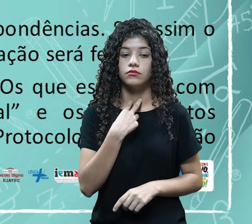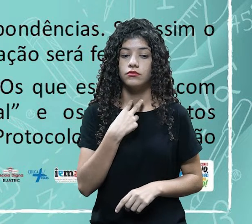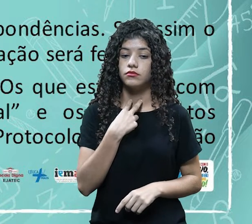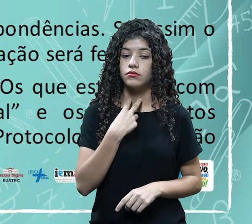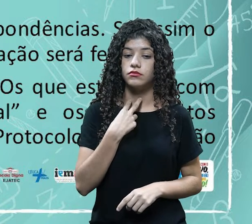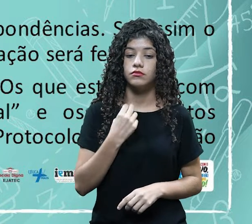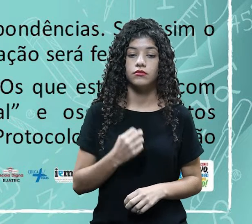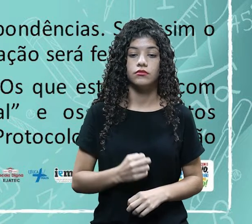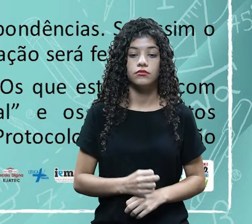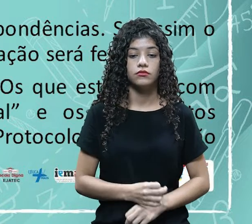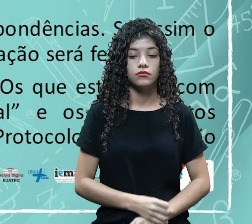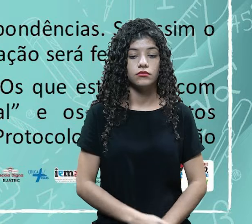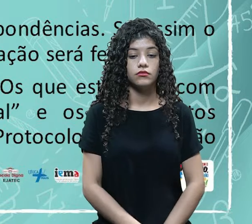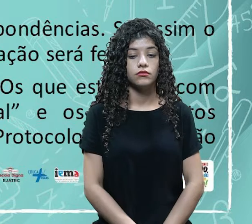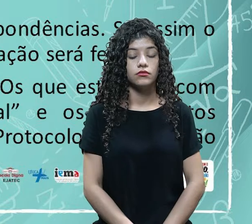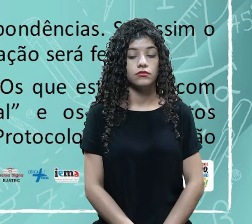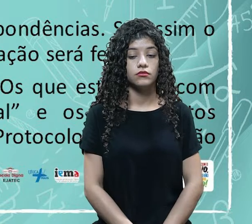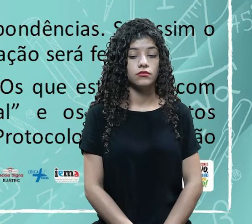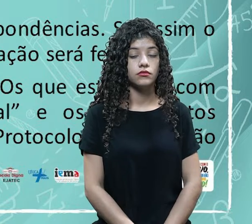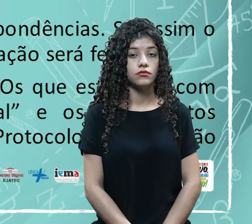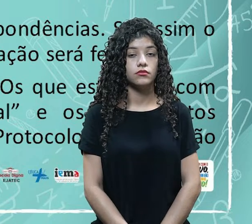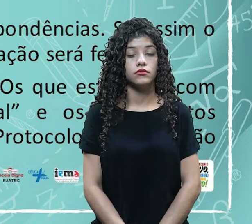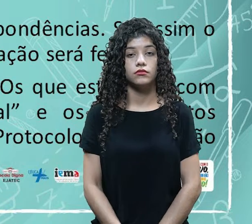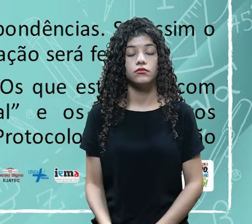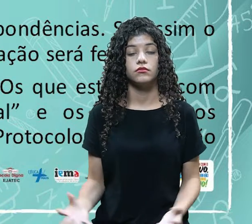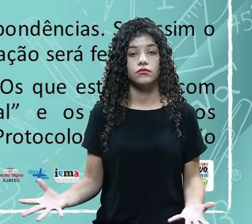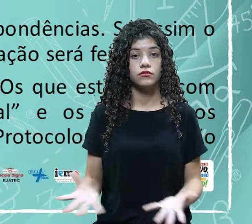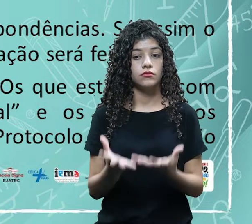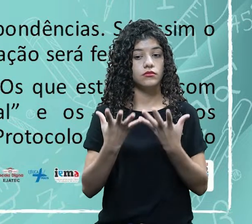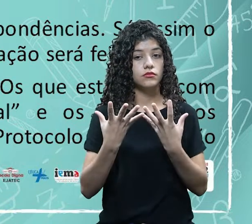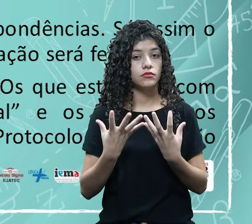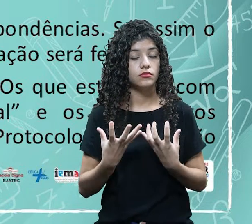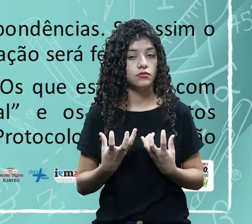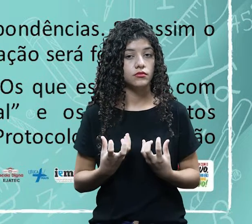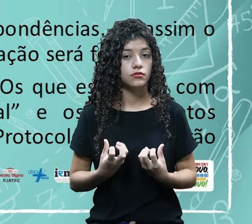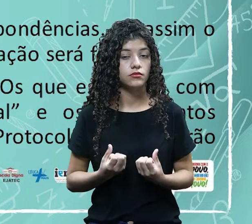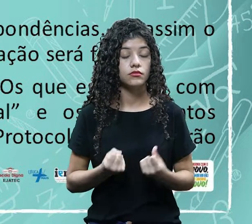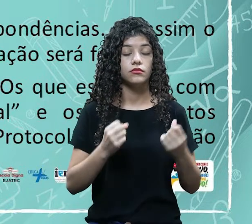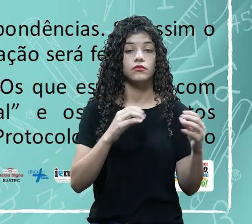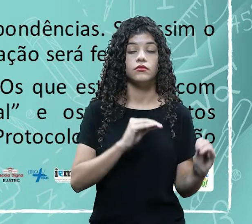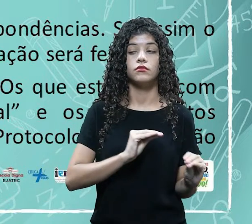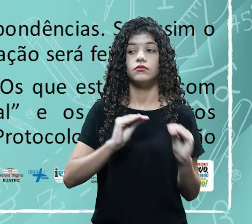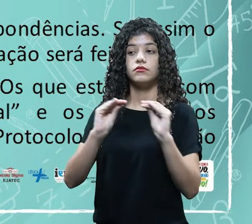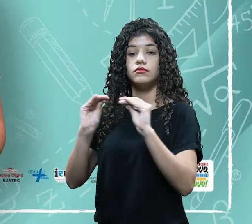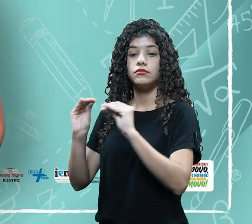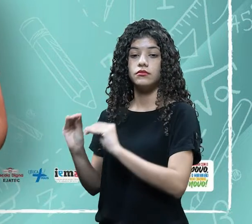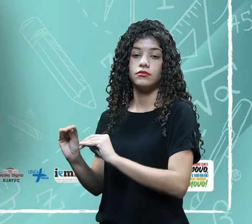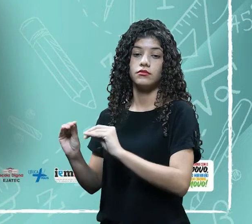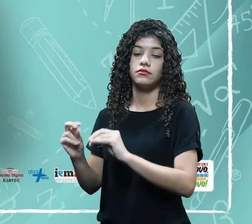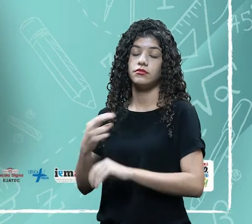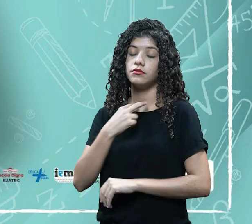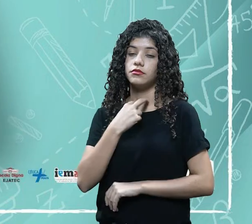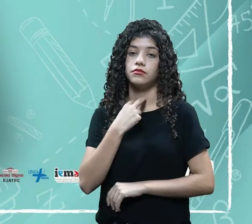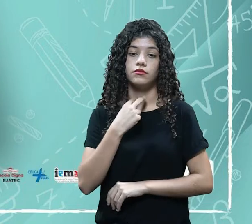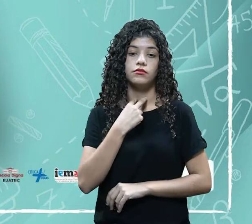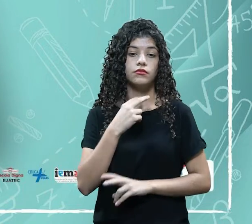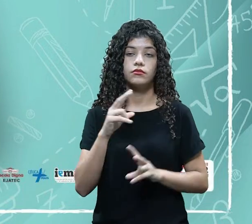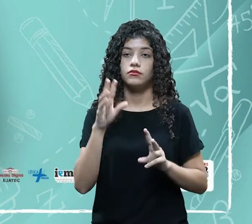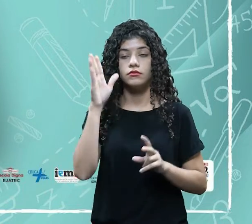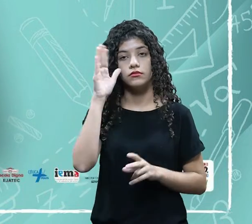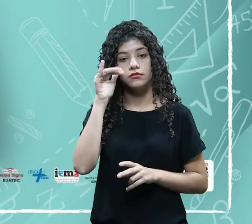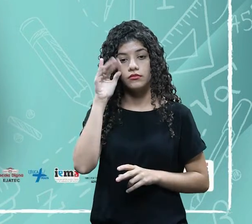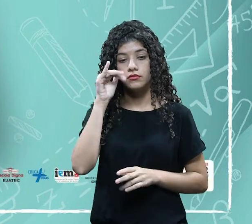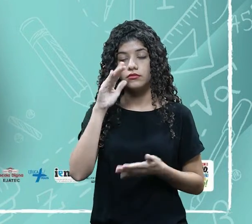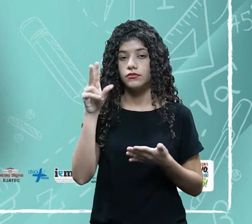ser abertos. Então, ambos devem ser recebidos e encaminhados. A gente não pode saber qual é o assunto